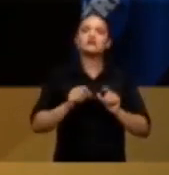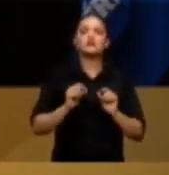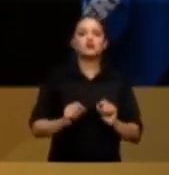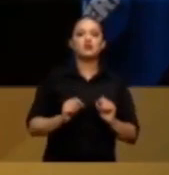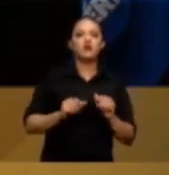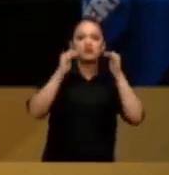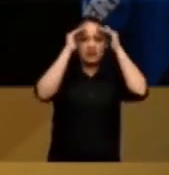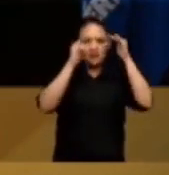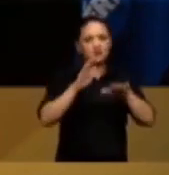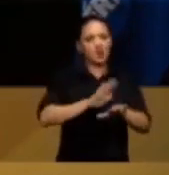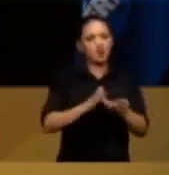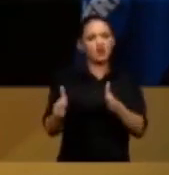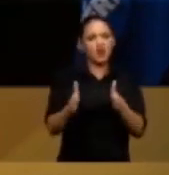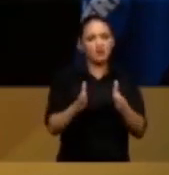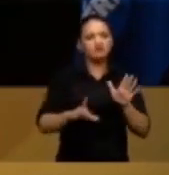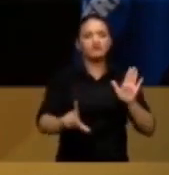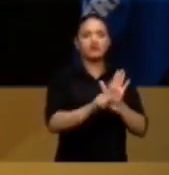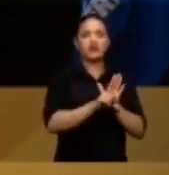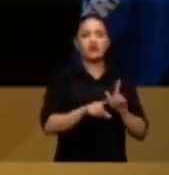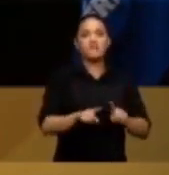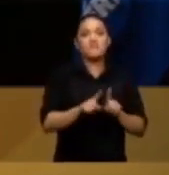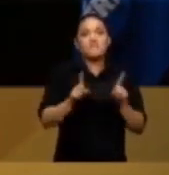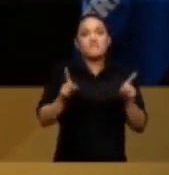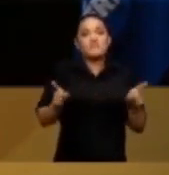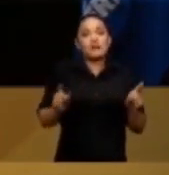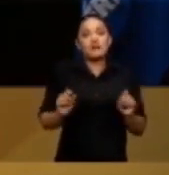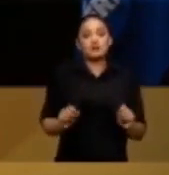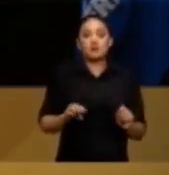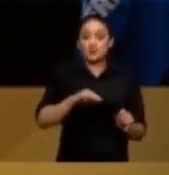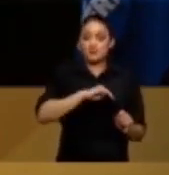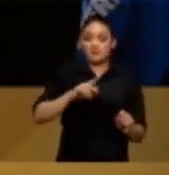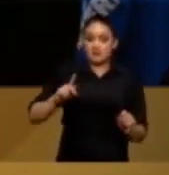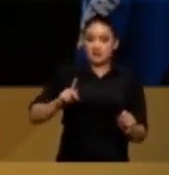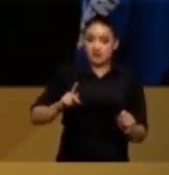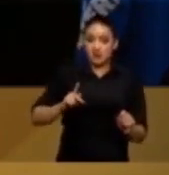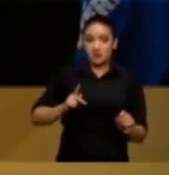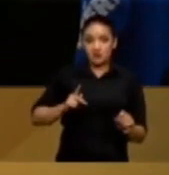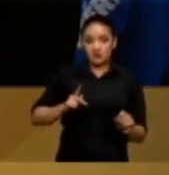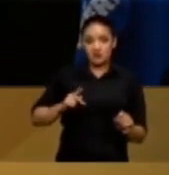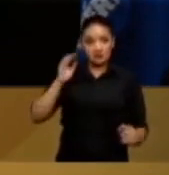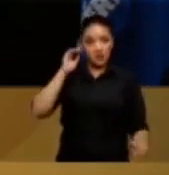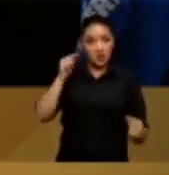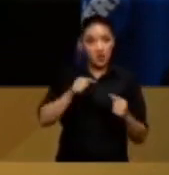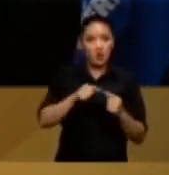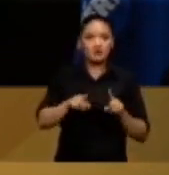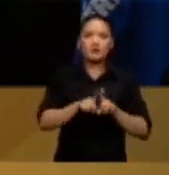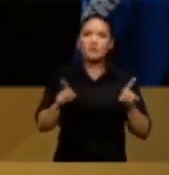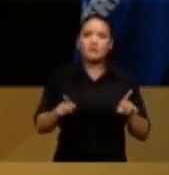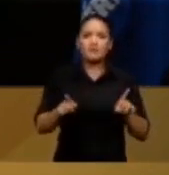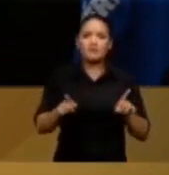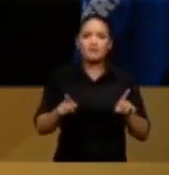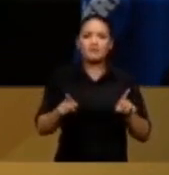pelo legislador. Mas disso defende o Ministério Público. Não resulta a ausência de